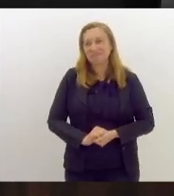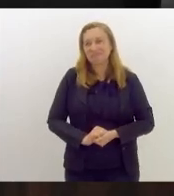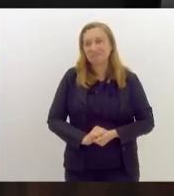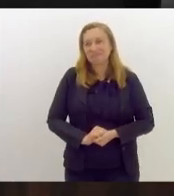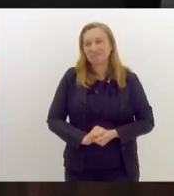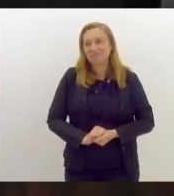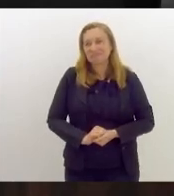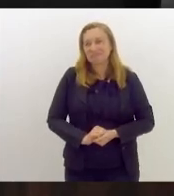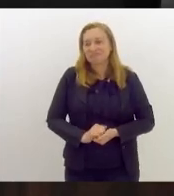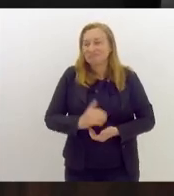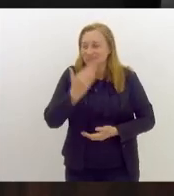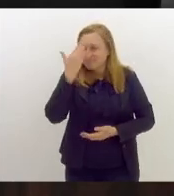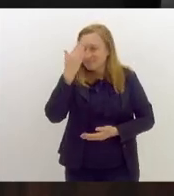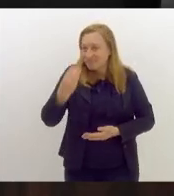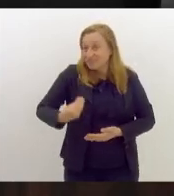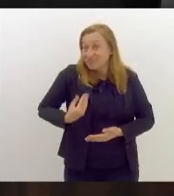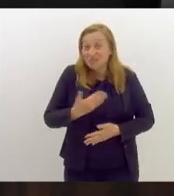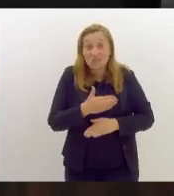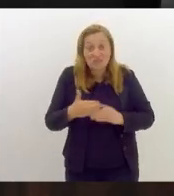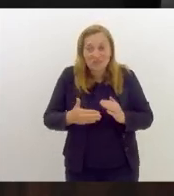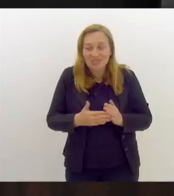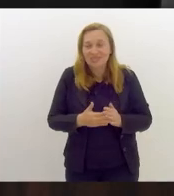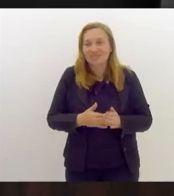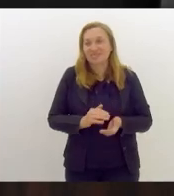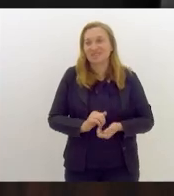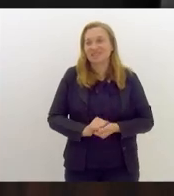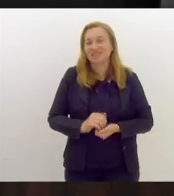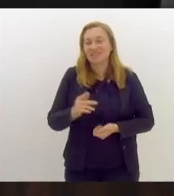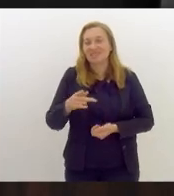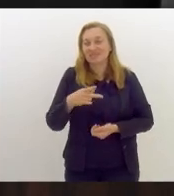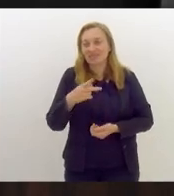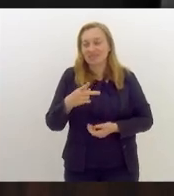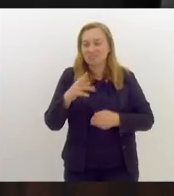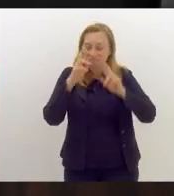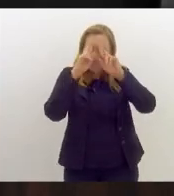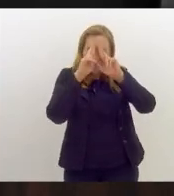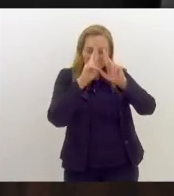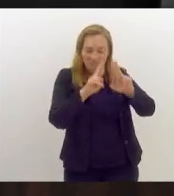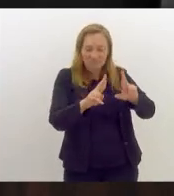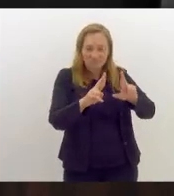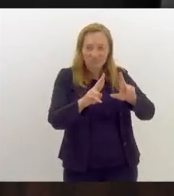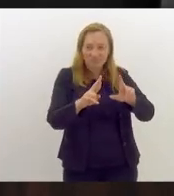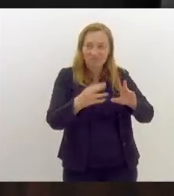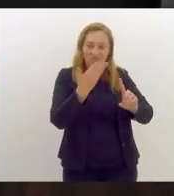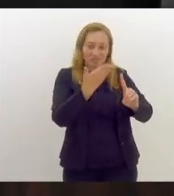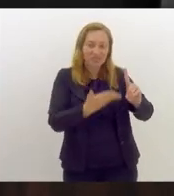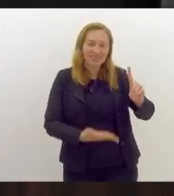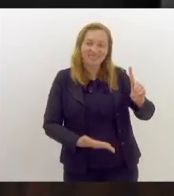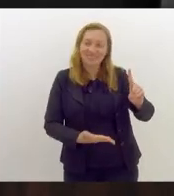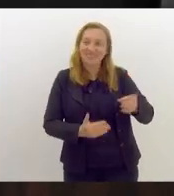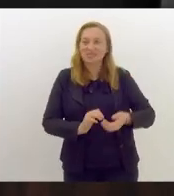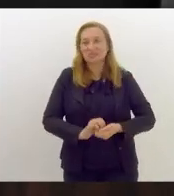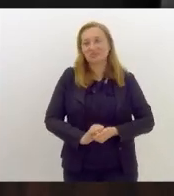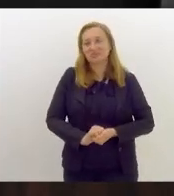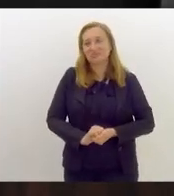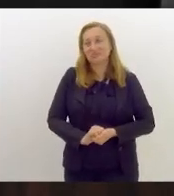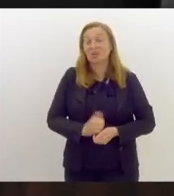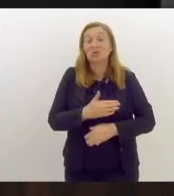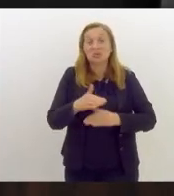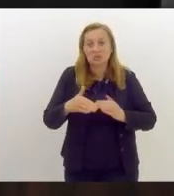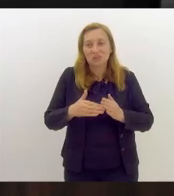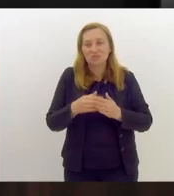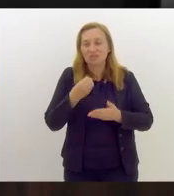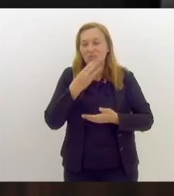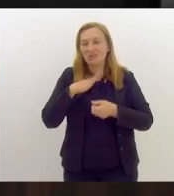gostaria de agradecer a presença de reiterar o nosso respeito homenageado tenho todos